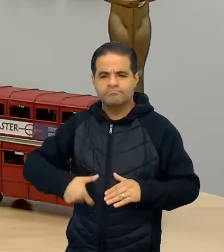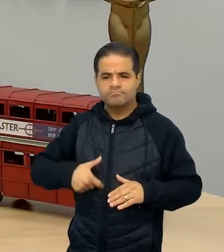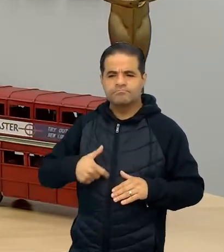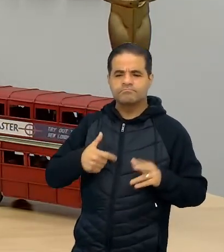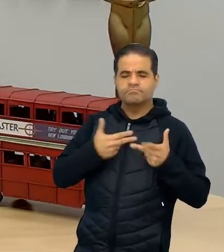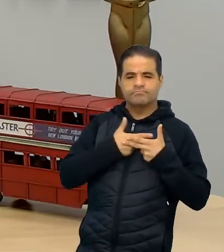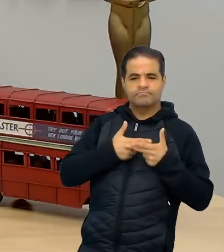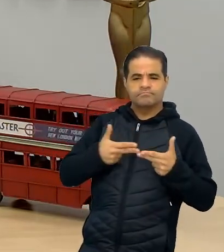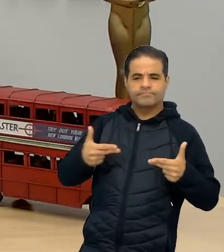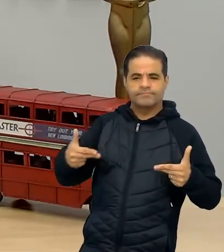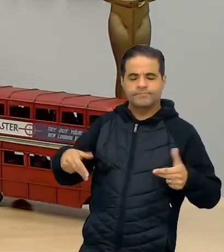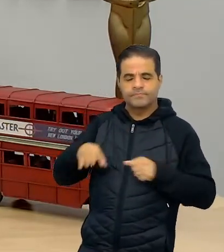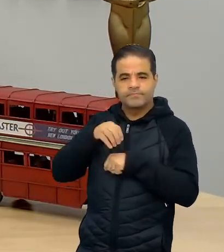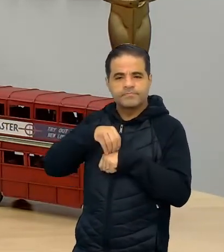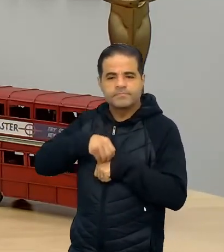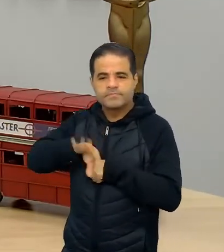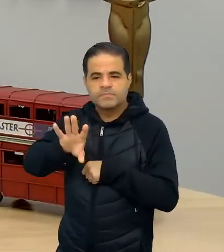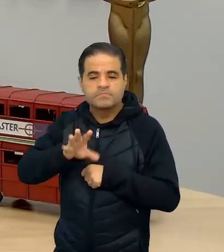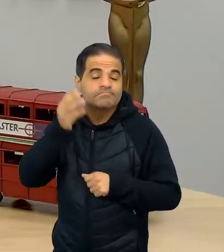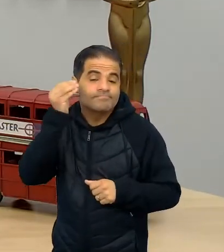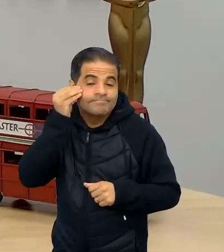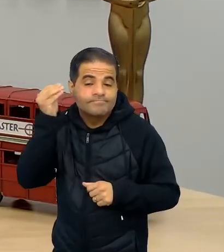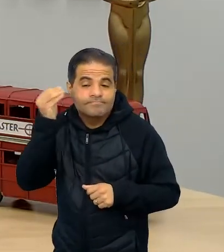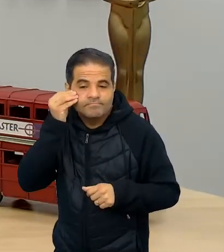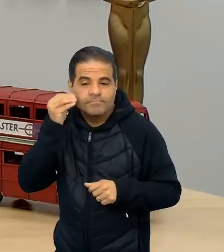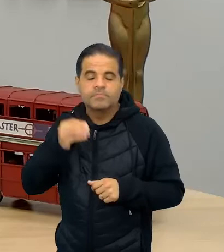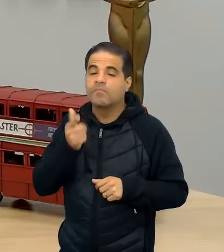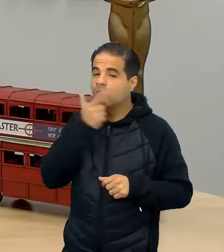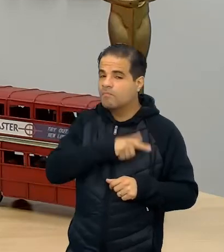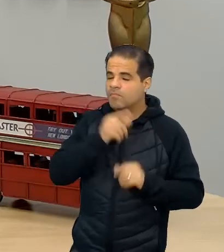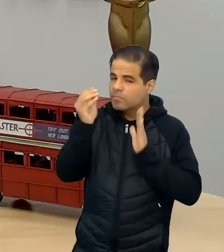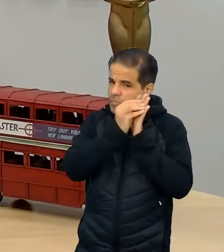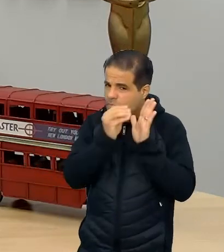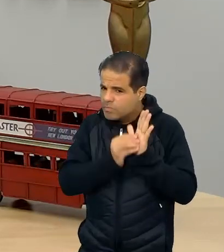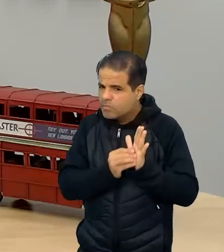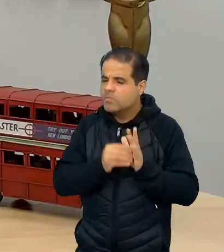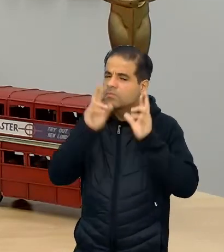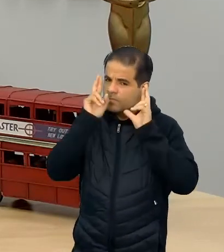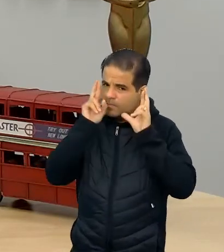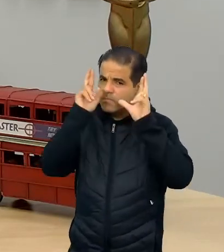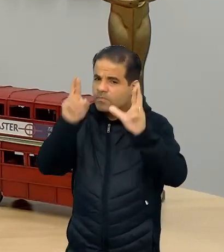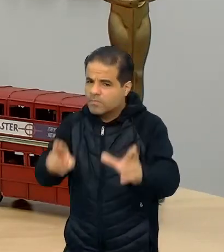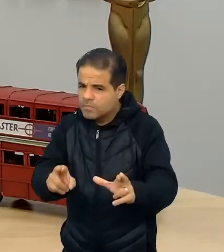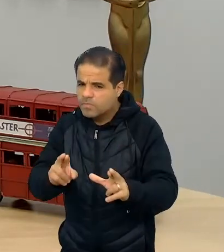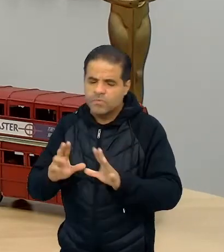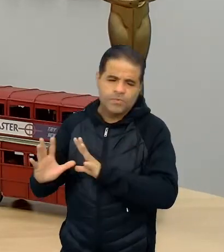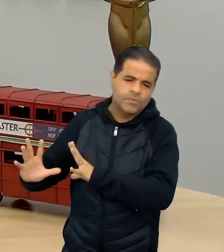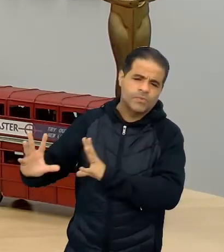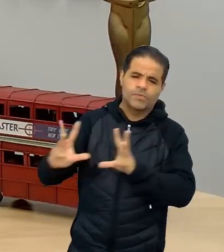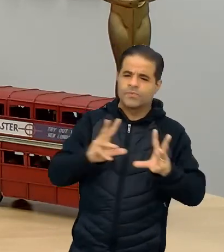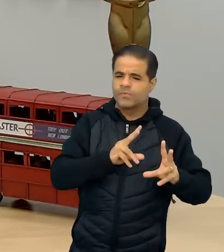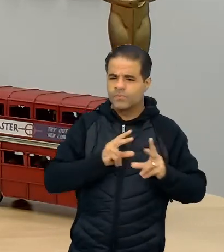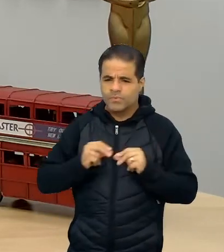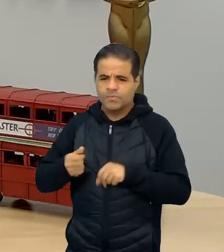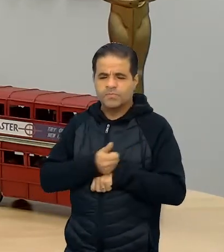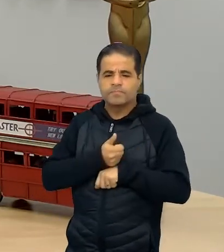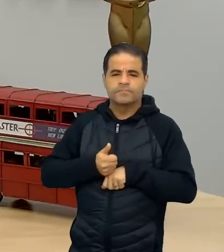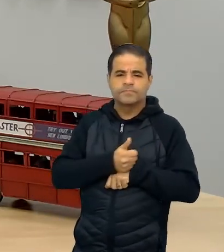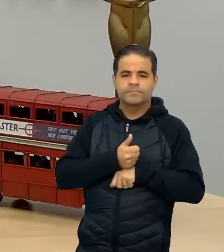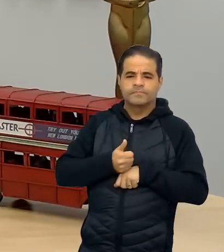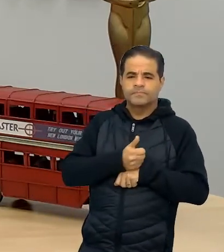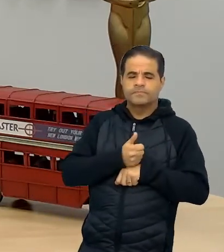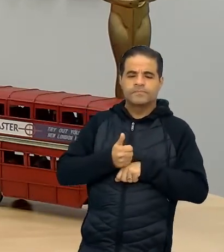e é isso. Então, na hora da experimentação, que sempre vocês coloquem isso com muito respeito que a todos esses profissionais merecem.